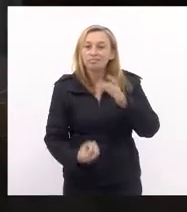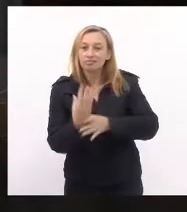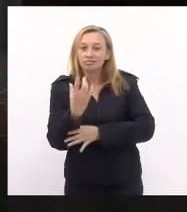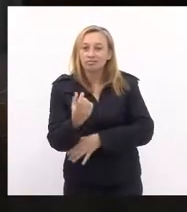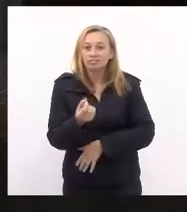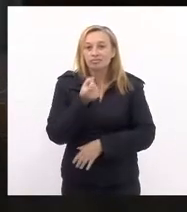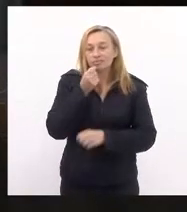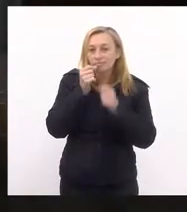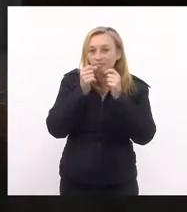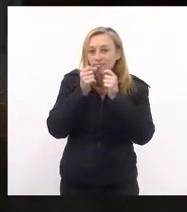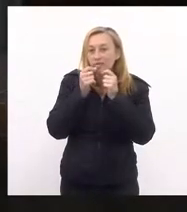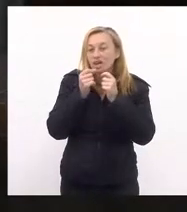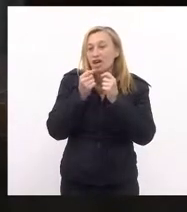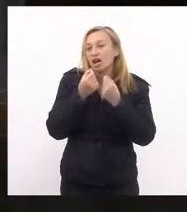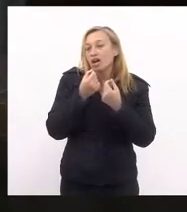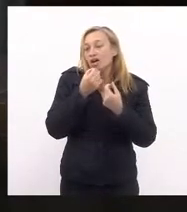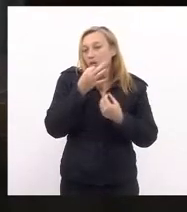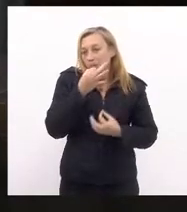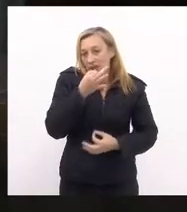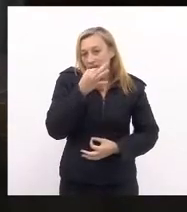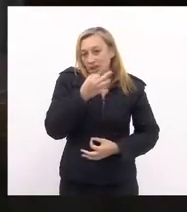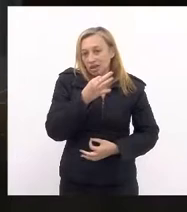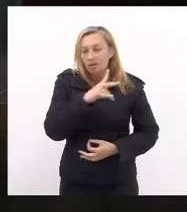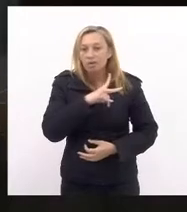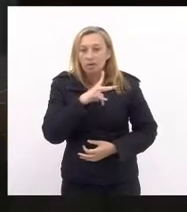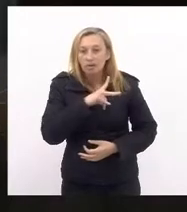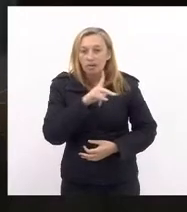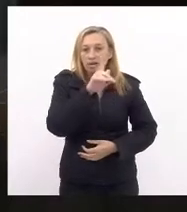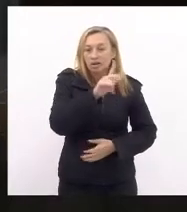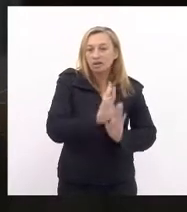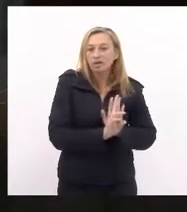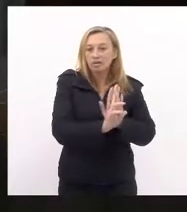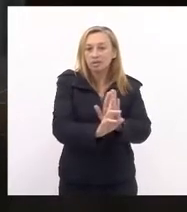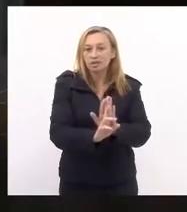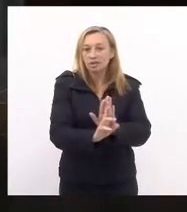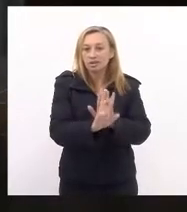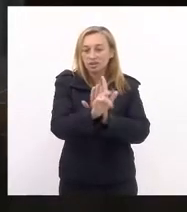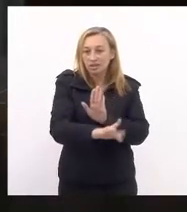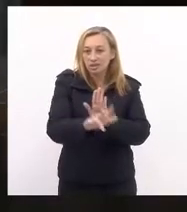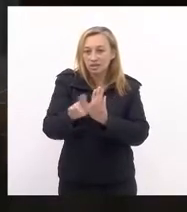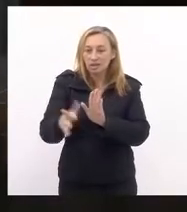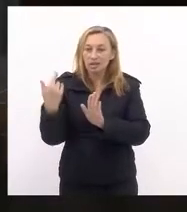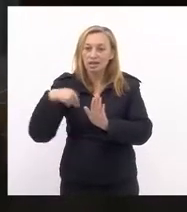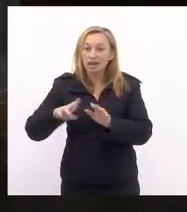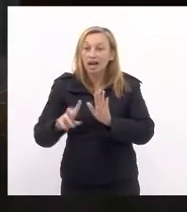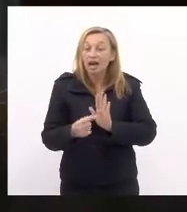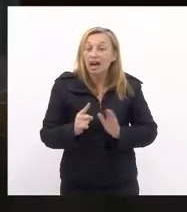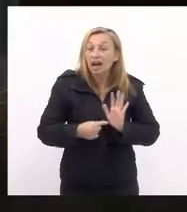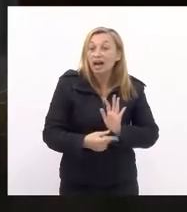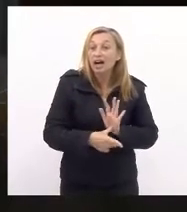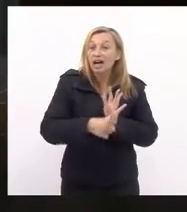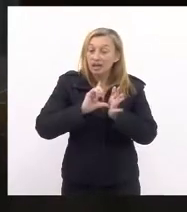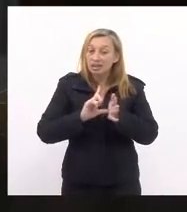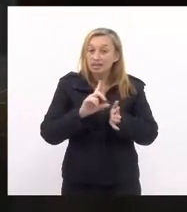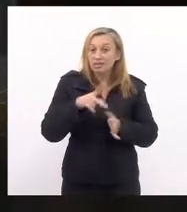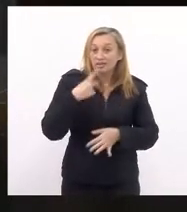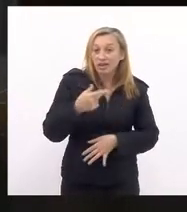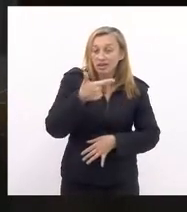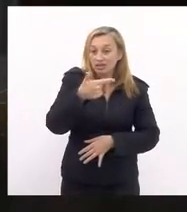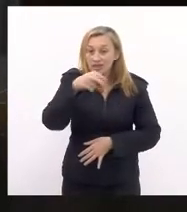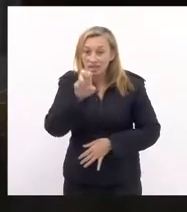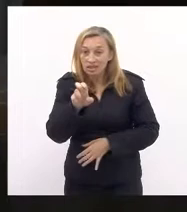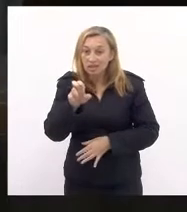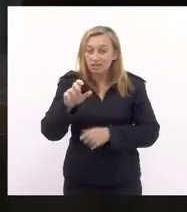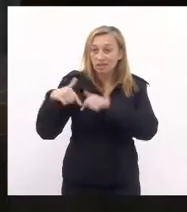opinião, representam aqui a diversidade religiosa, mas antes de nominar as 25